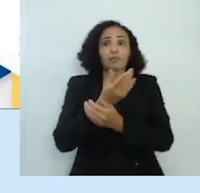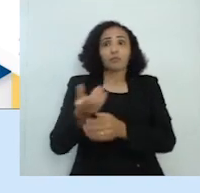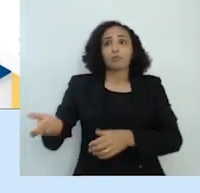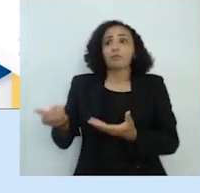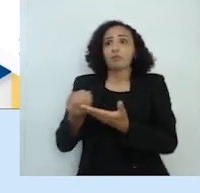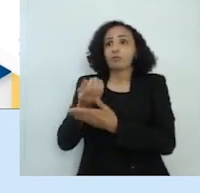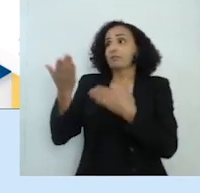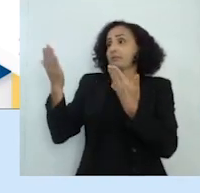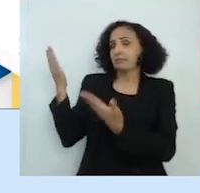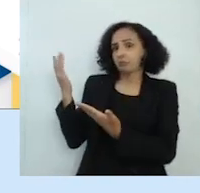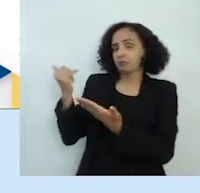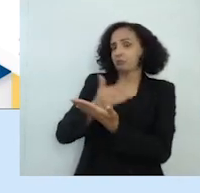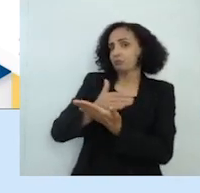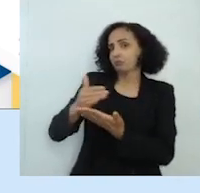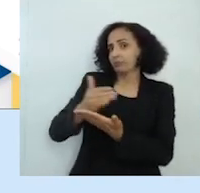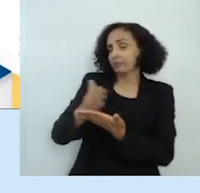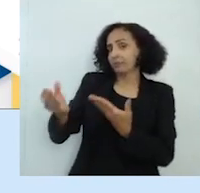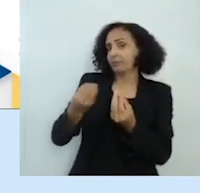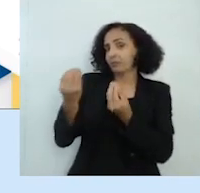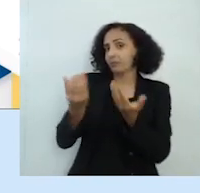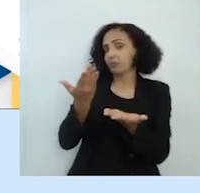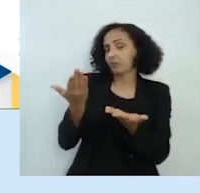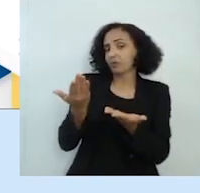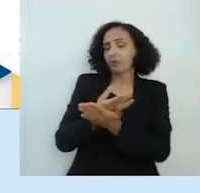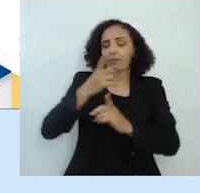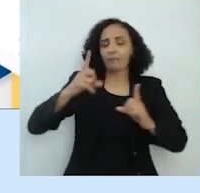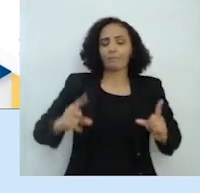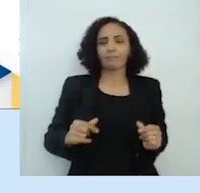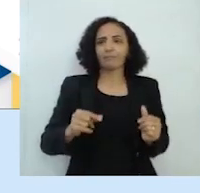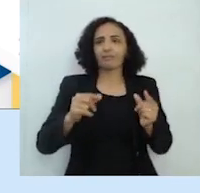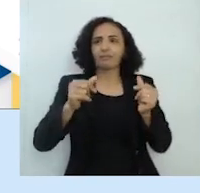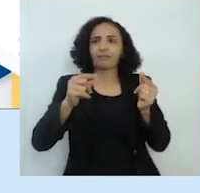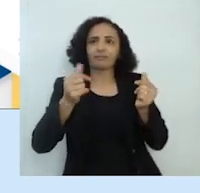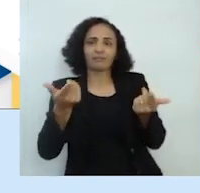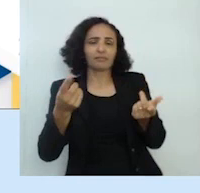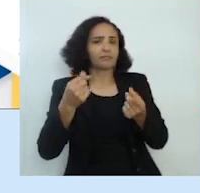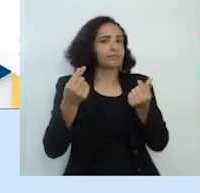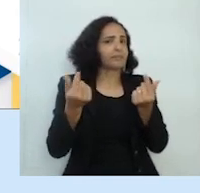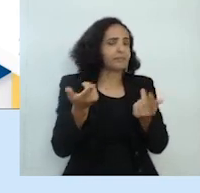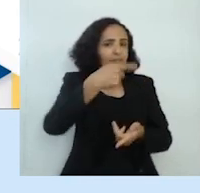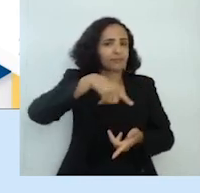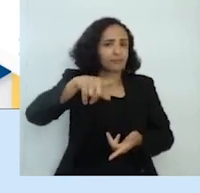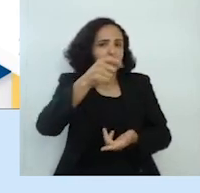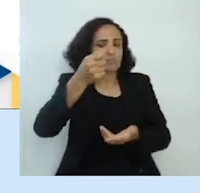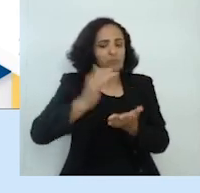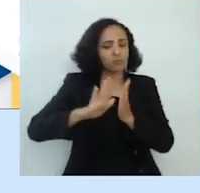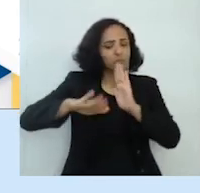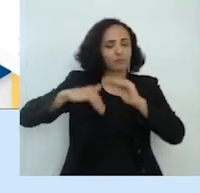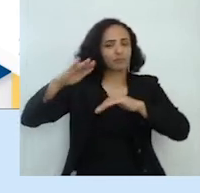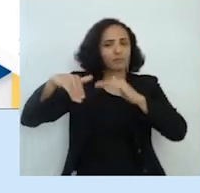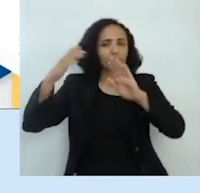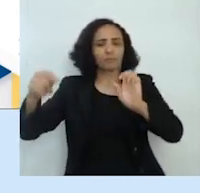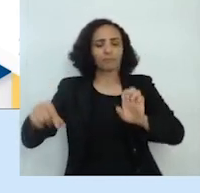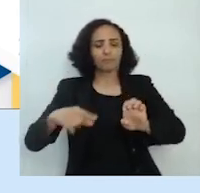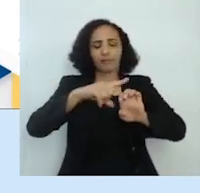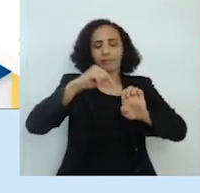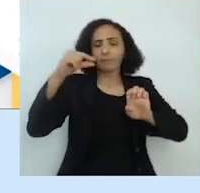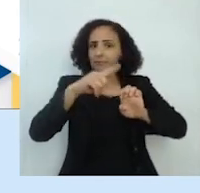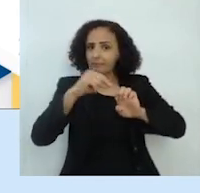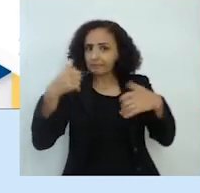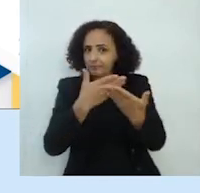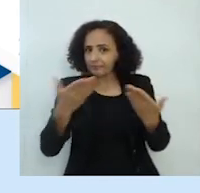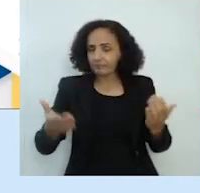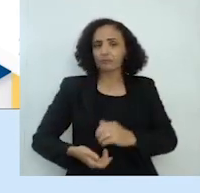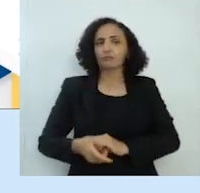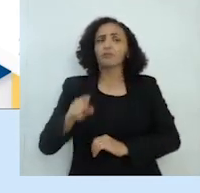palavra capital, ou seja, dinheirinho necessário para iniciar um empreendimento. Então, você quando